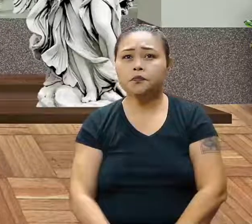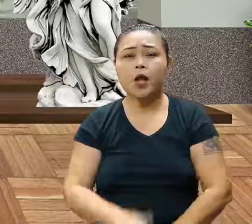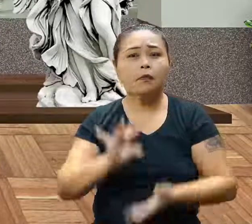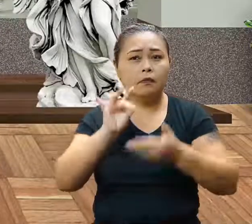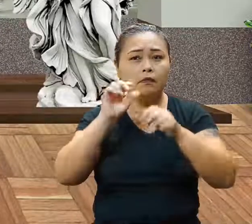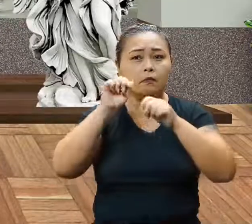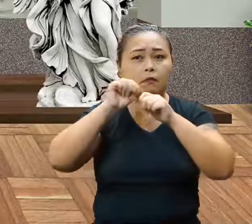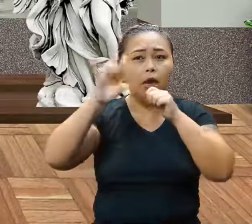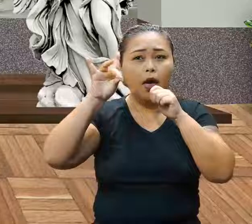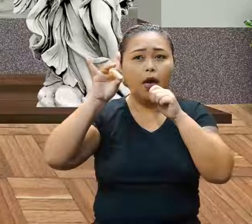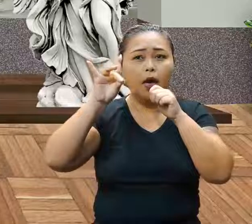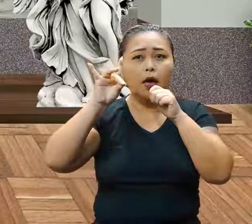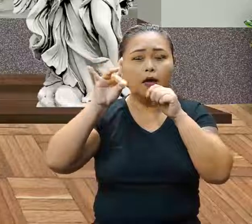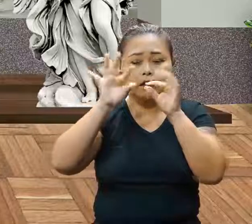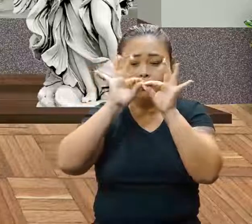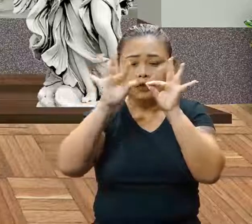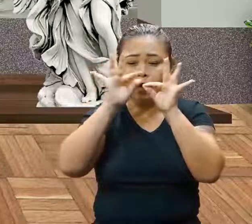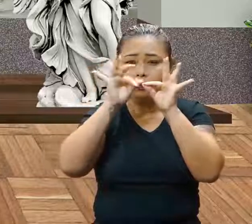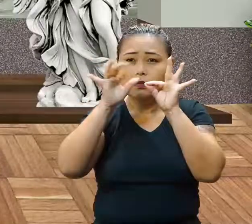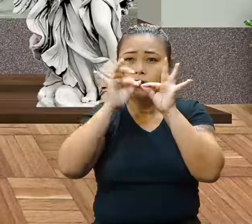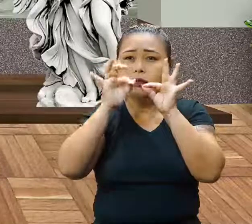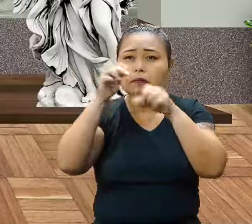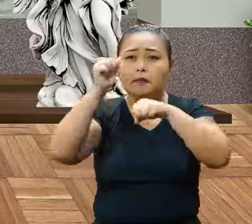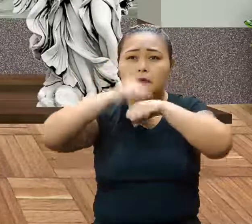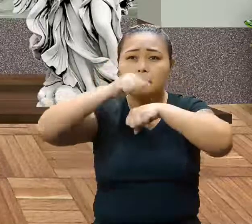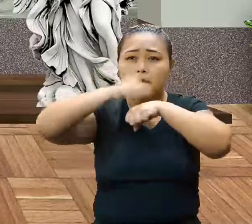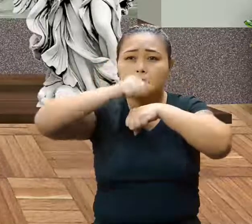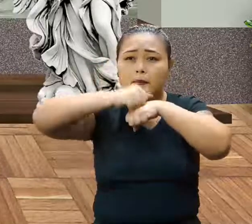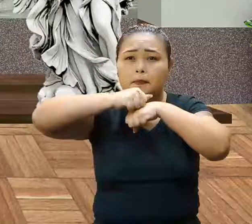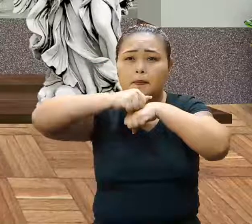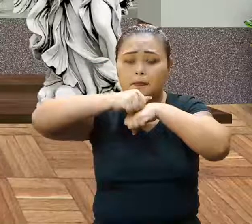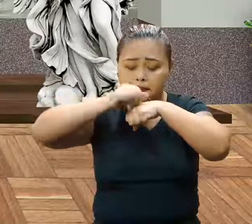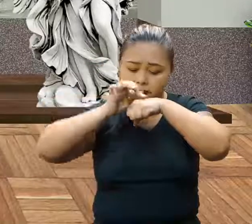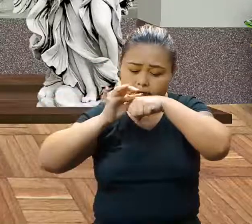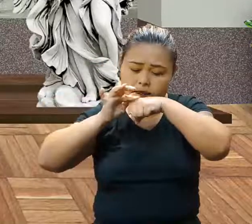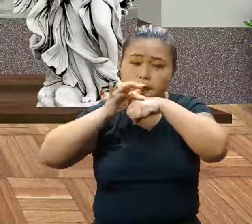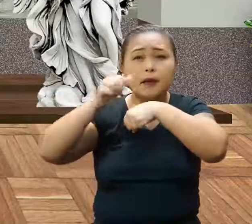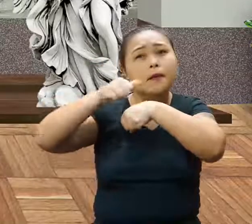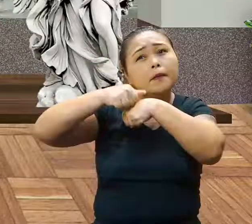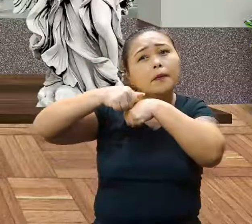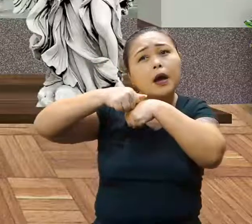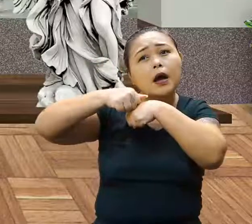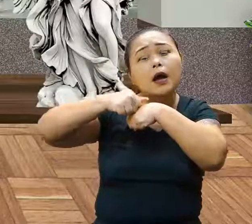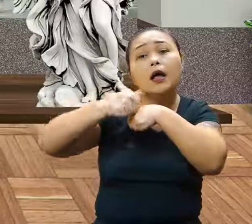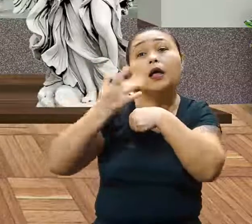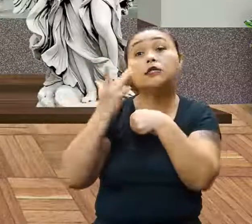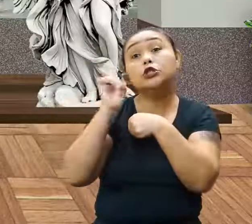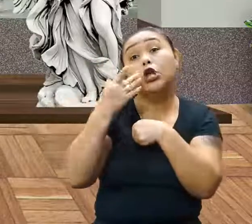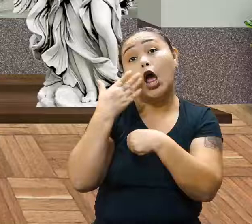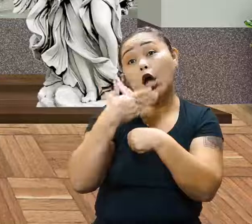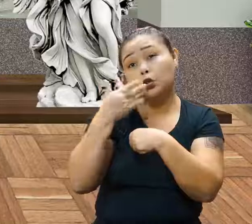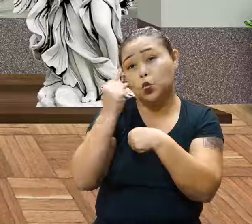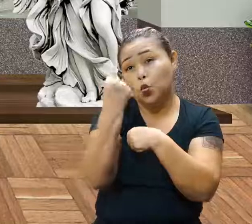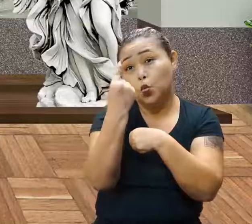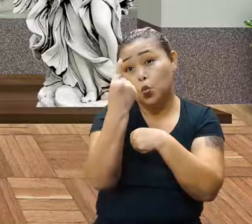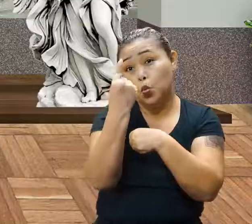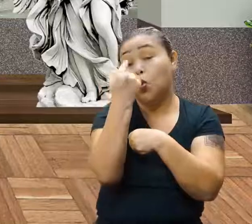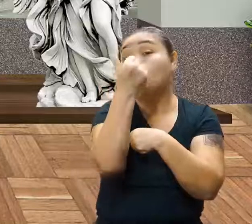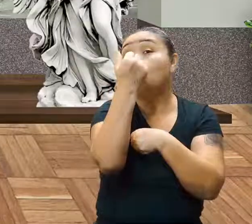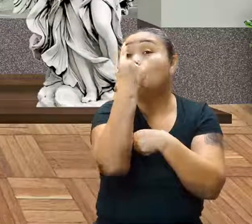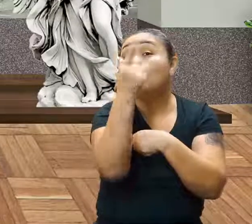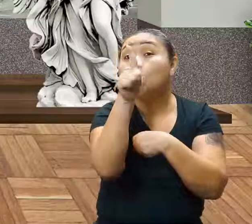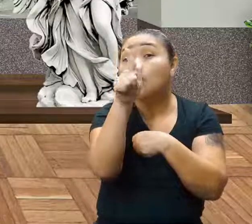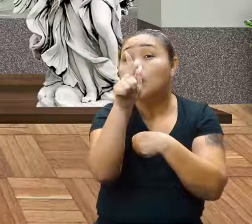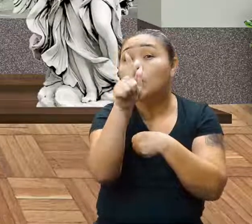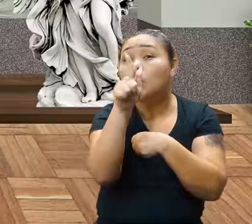fagulho, uma pedrinha de açúcar, um grão, pronto, essa é a